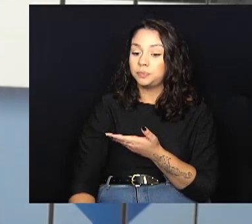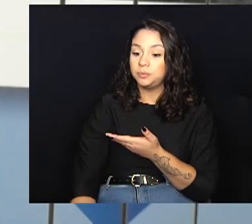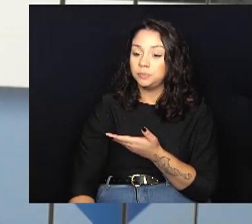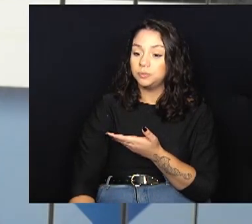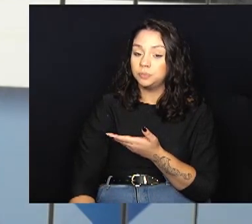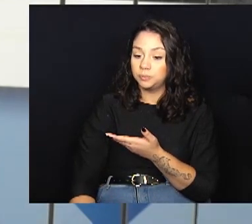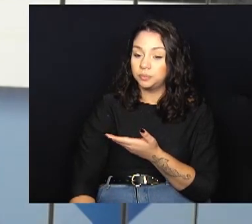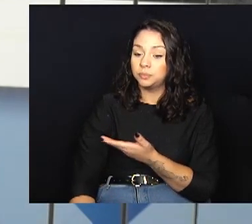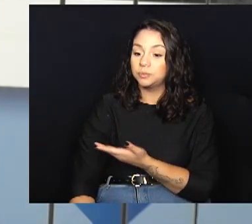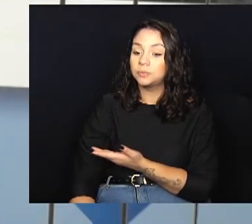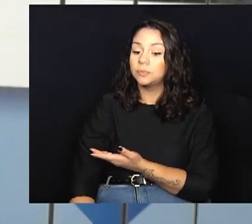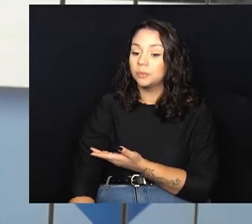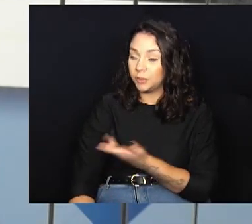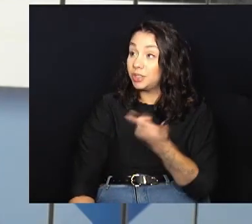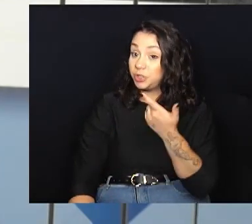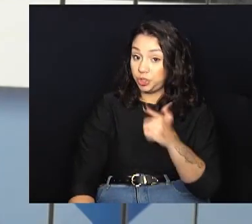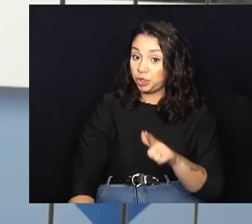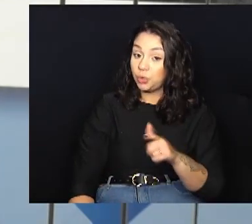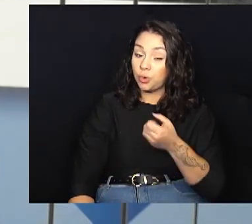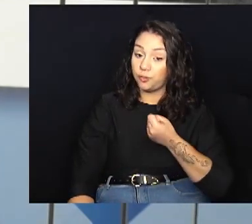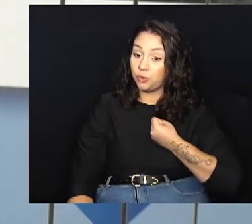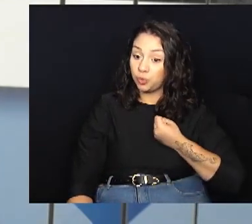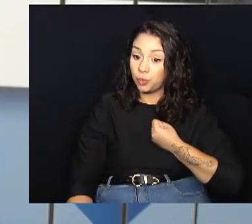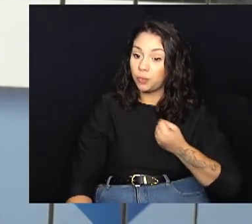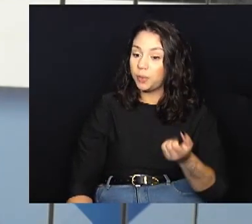971709726 eu vou repetir